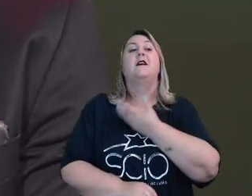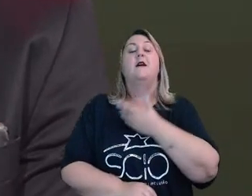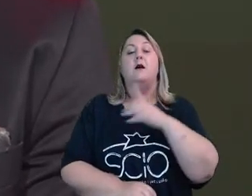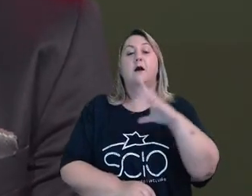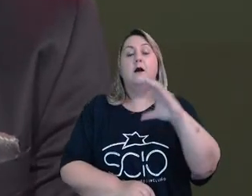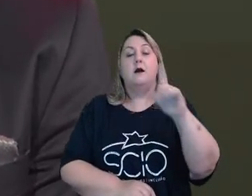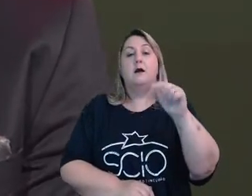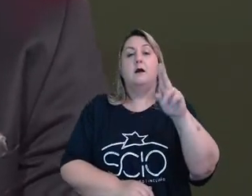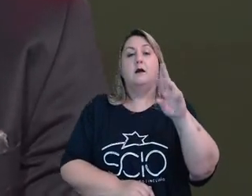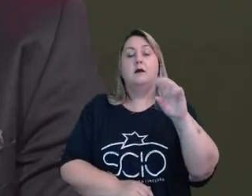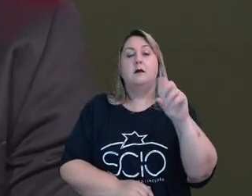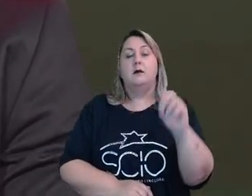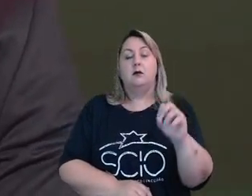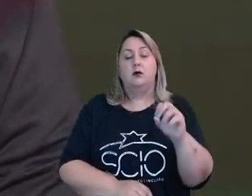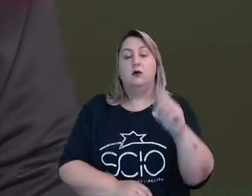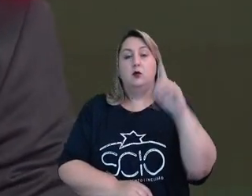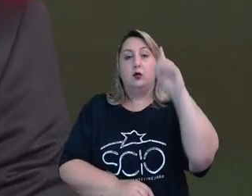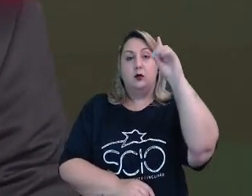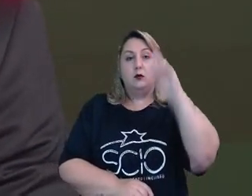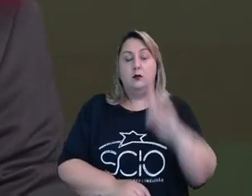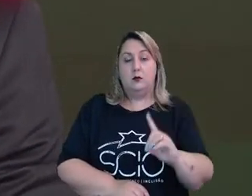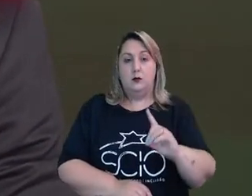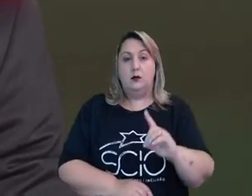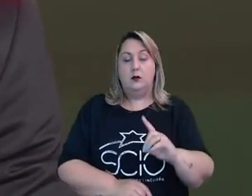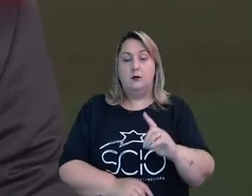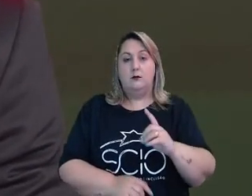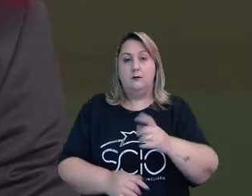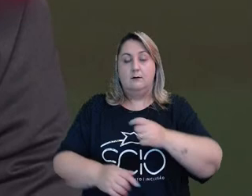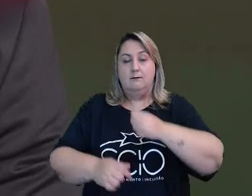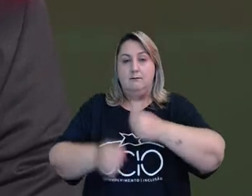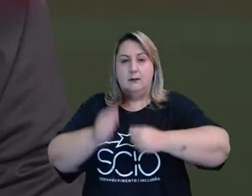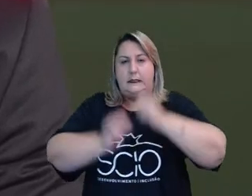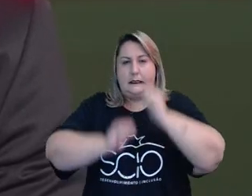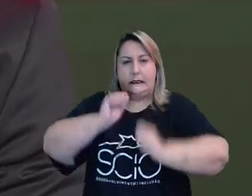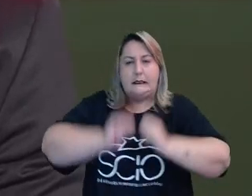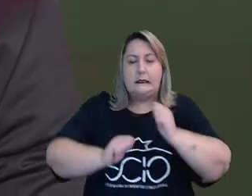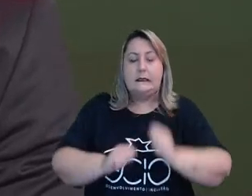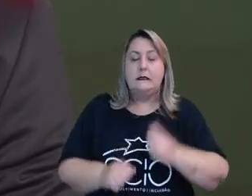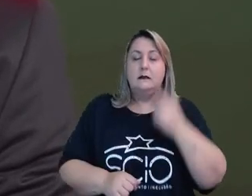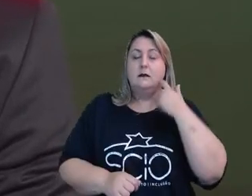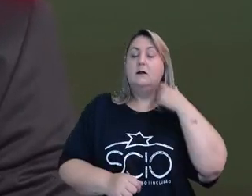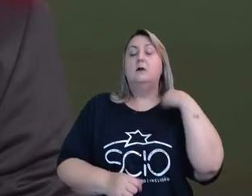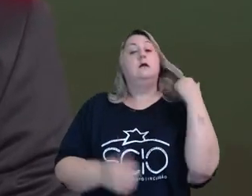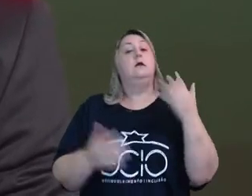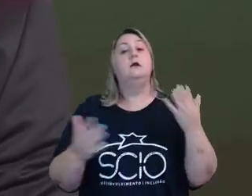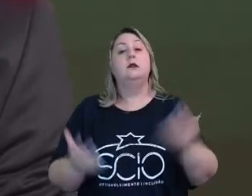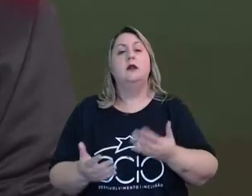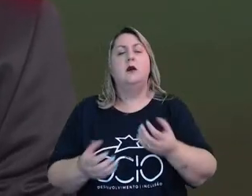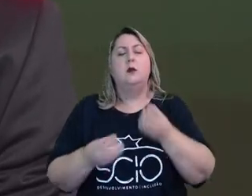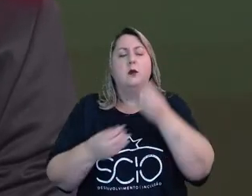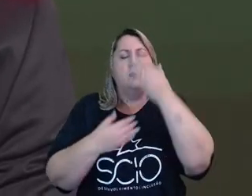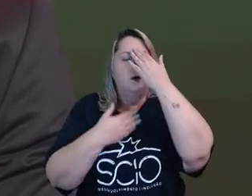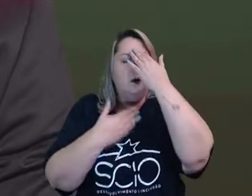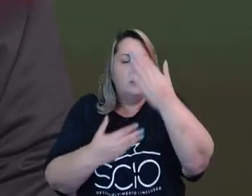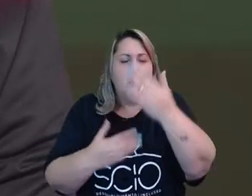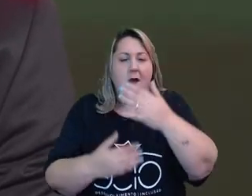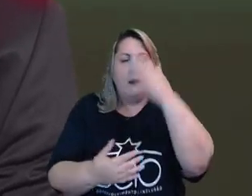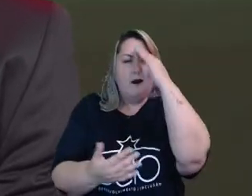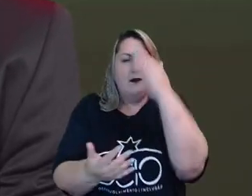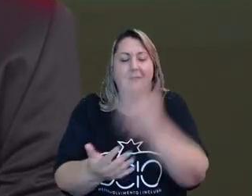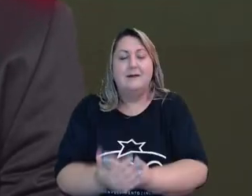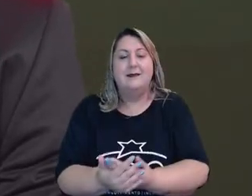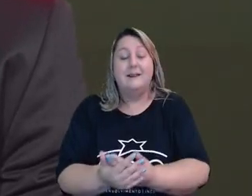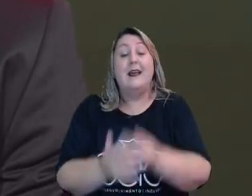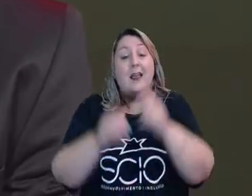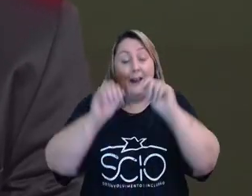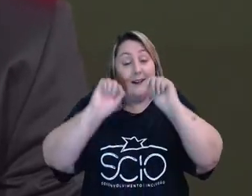Cláudio Coelho Filho, diretor de operações da Citro Suco. Cláudio, desde já, muito, muito obrigado por acreditar